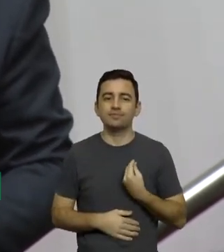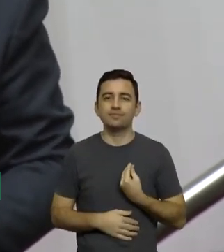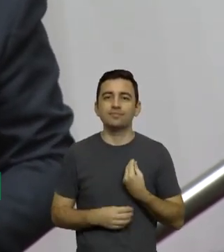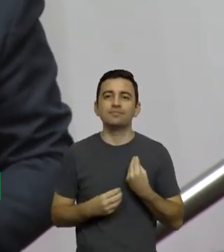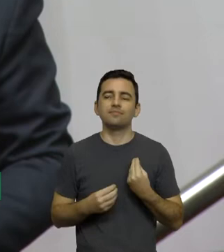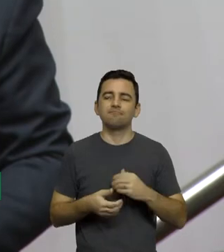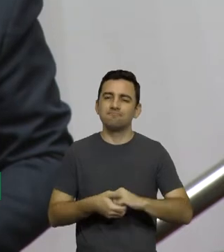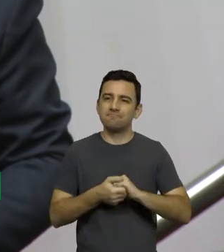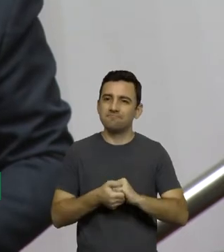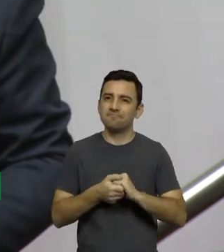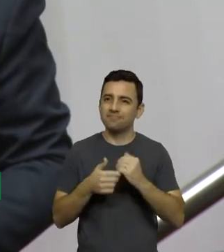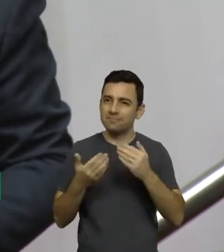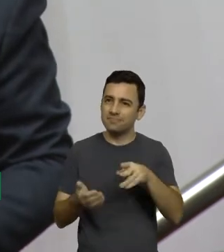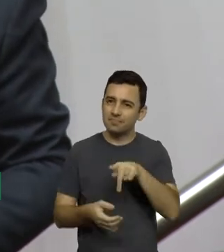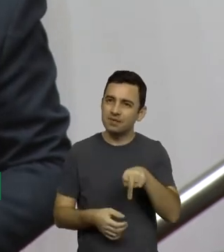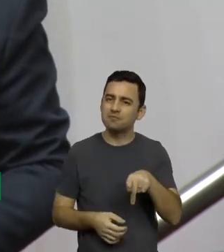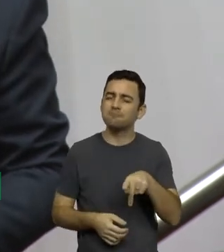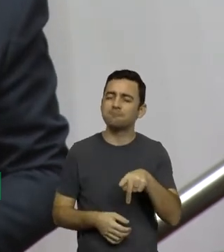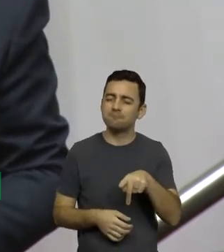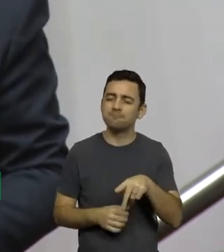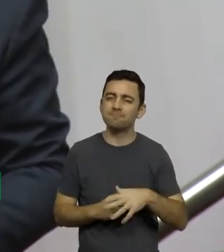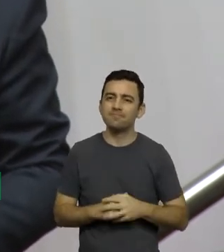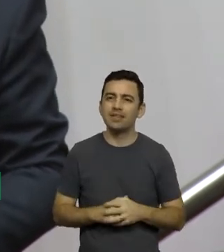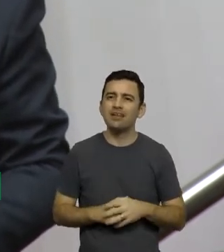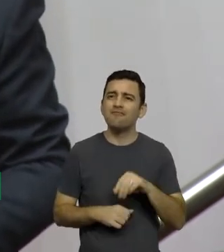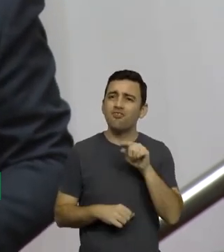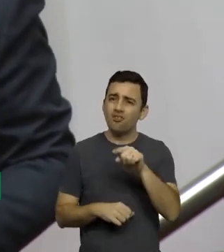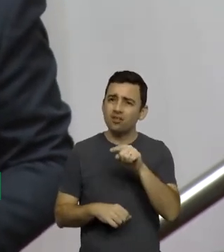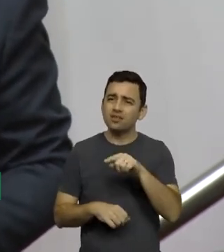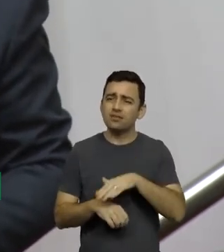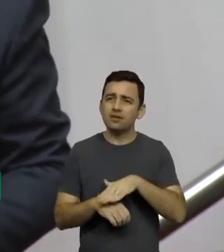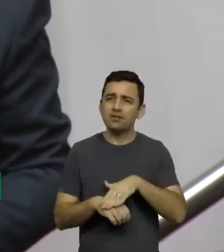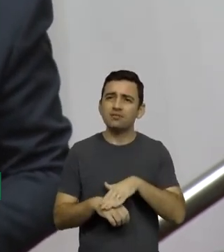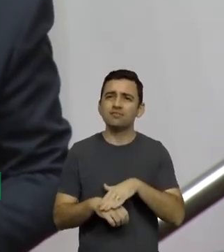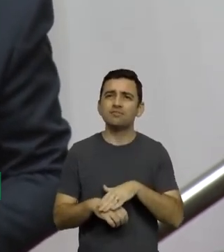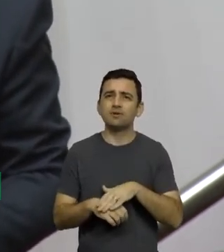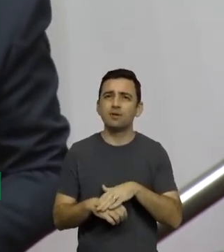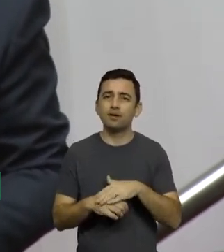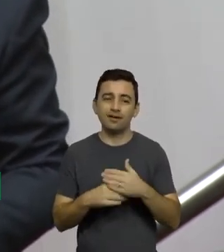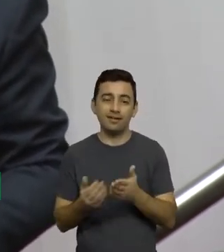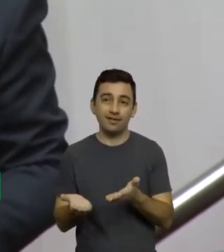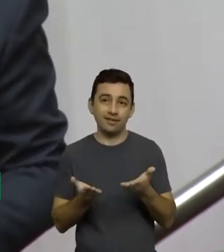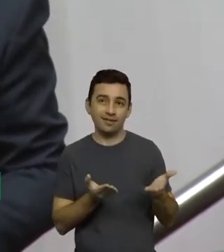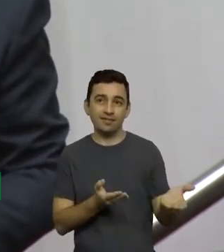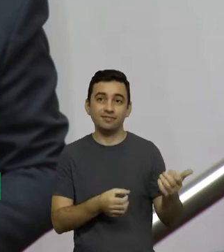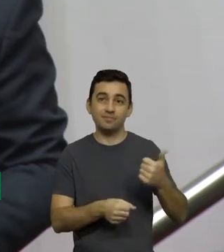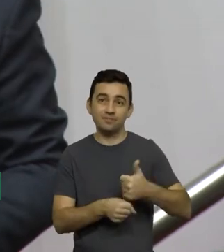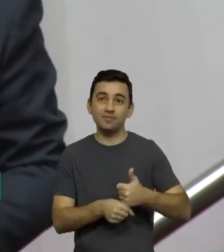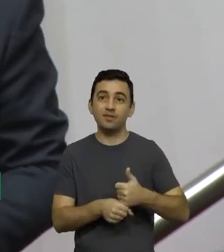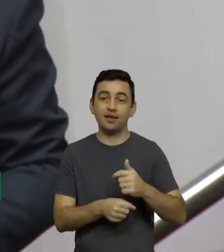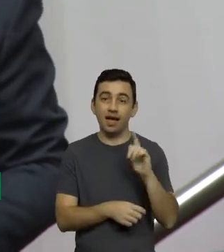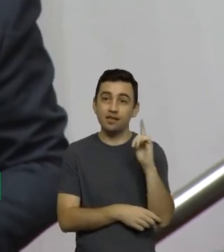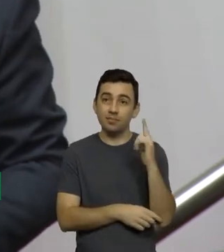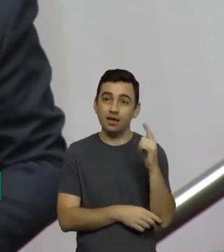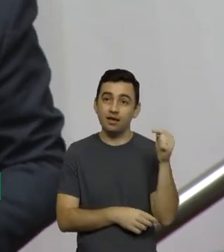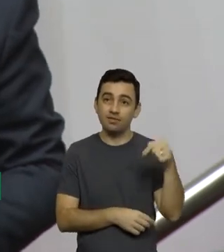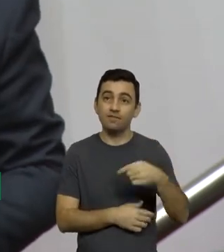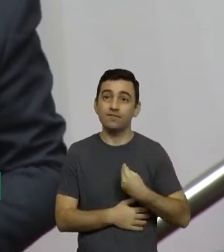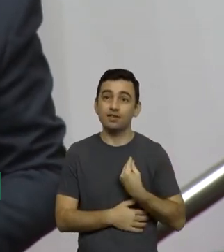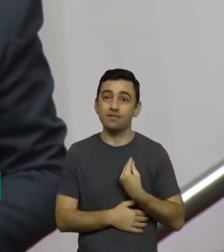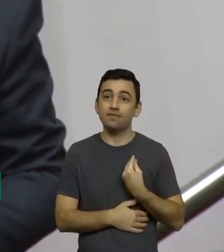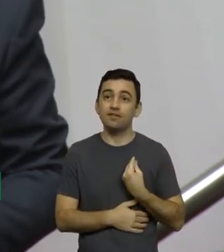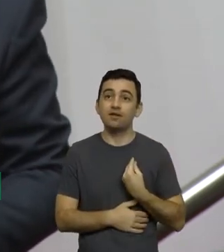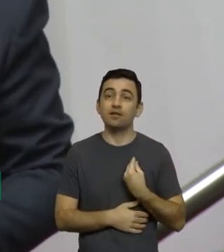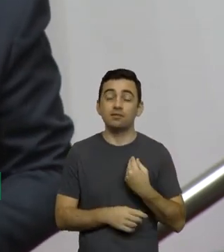parabenizar, inclusive, né, pela oportunidade que deu ao nosso colega do município de Gaspar, que esteve aqui recentemente, também